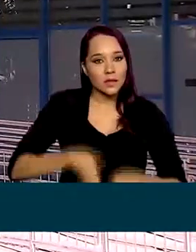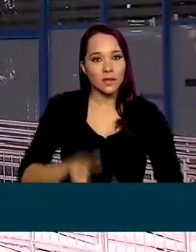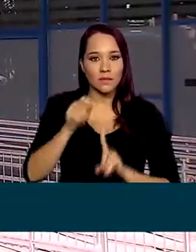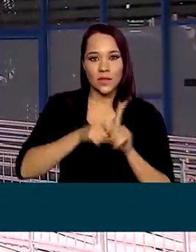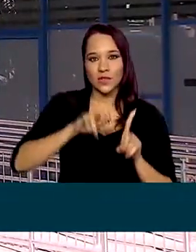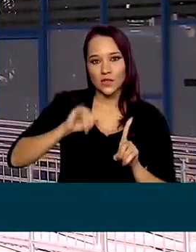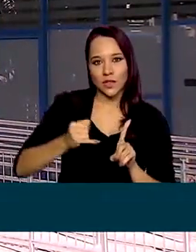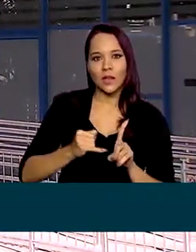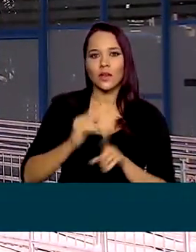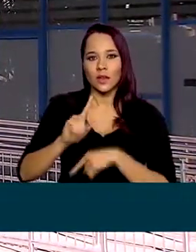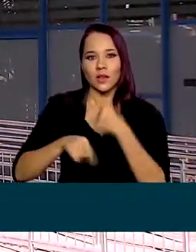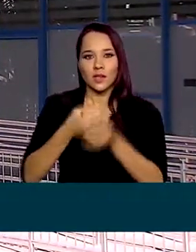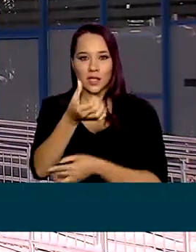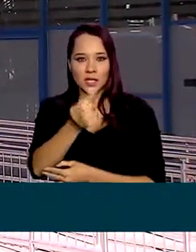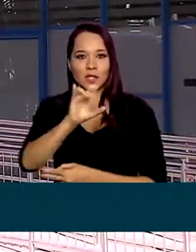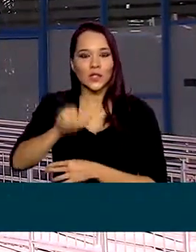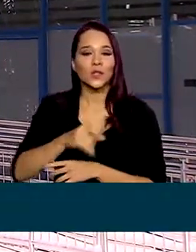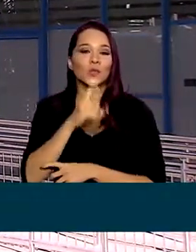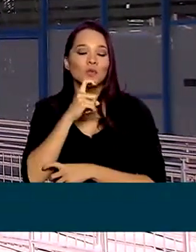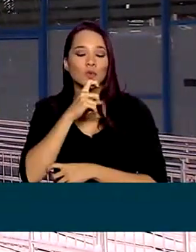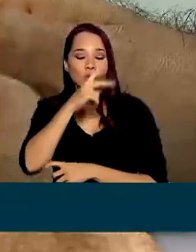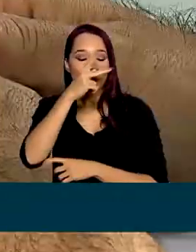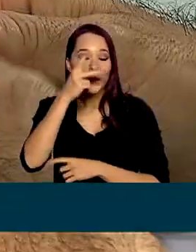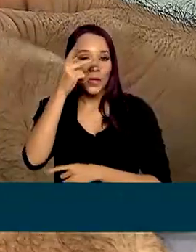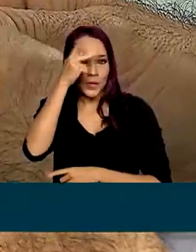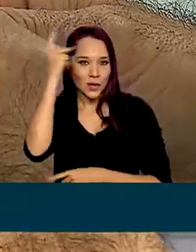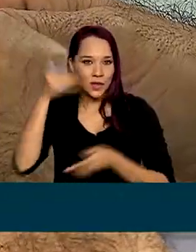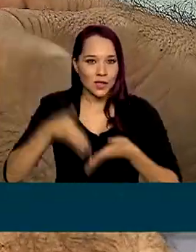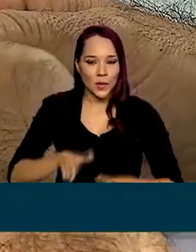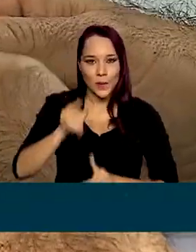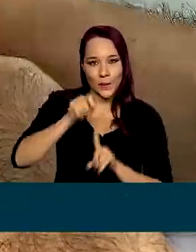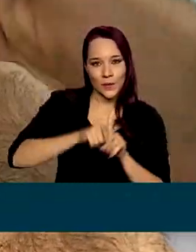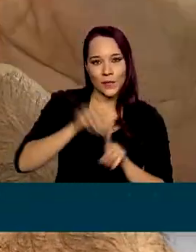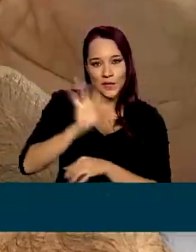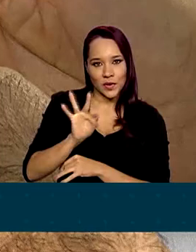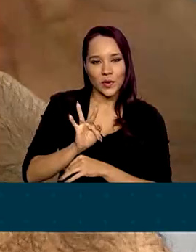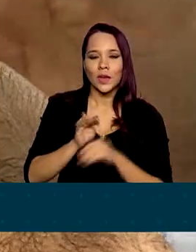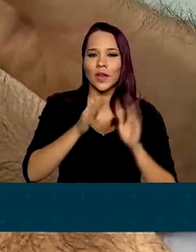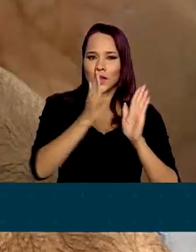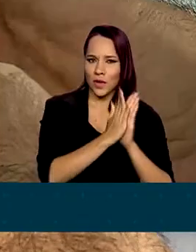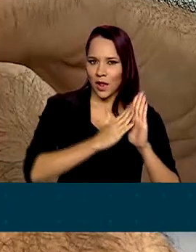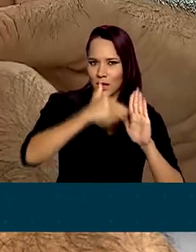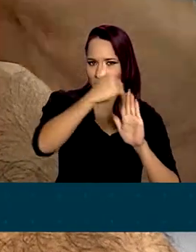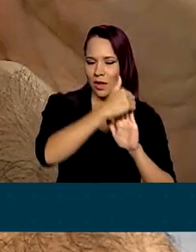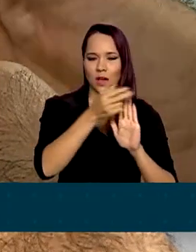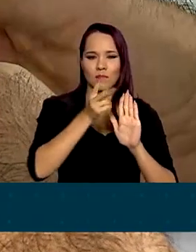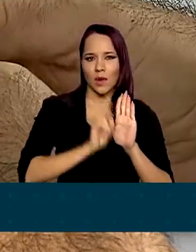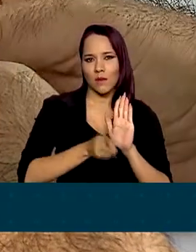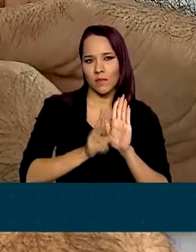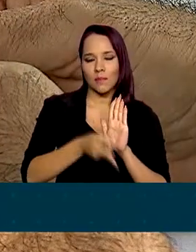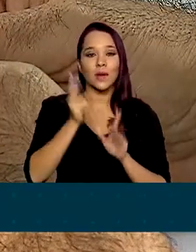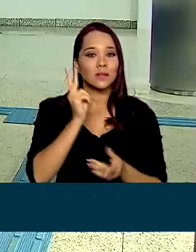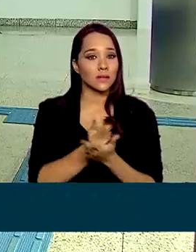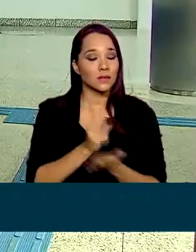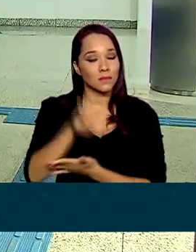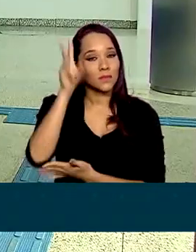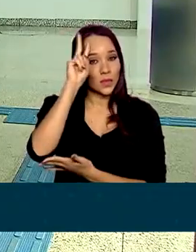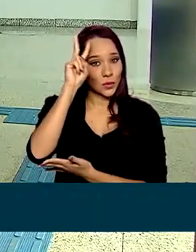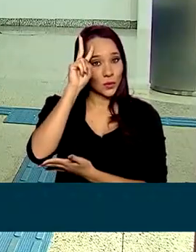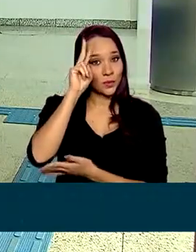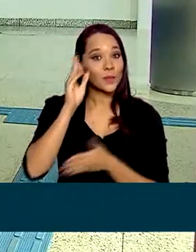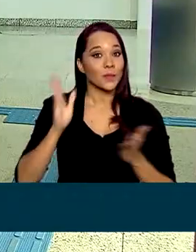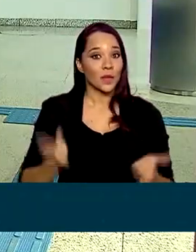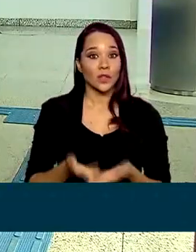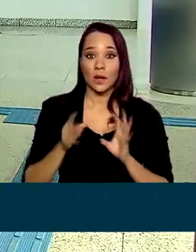seguinte, dia 6 de julho, os nascidos em fevereiro. O calendário continua com o crédito em conta sempre às segundas-feiras. Já